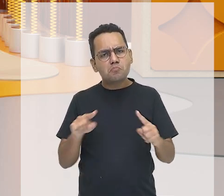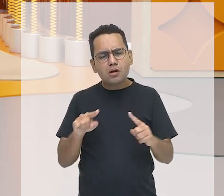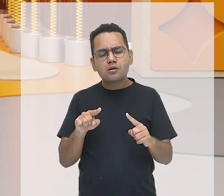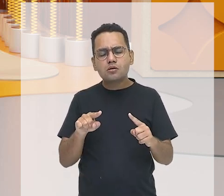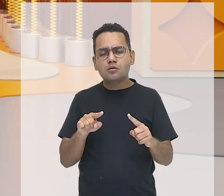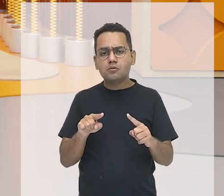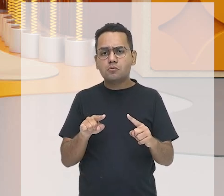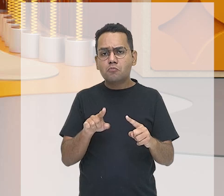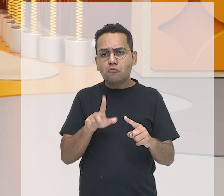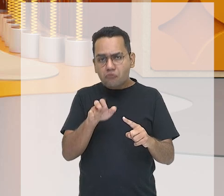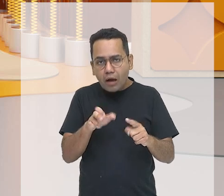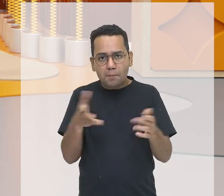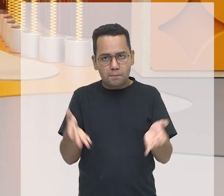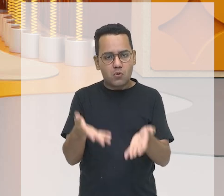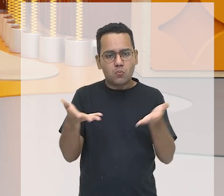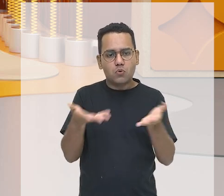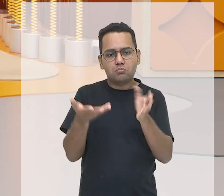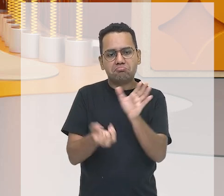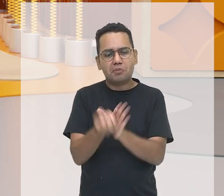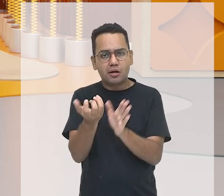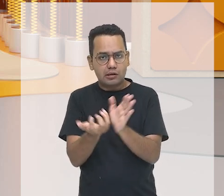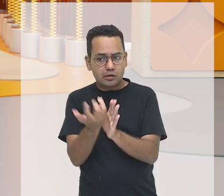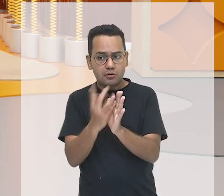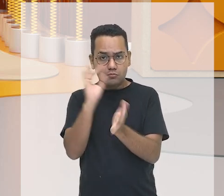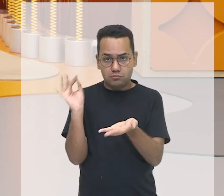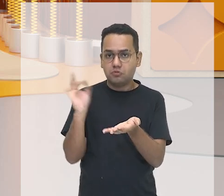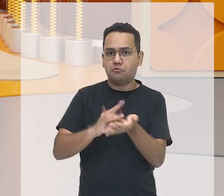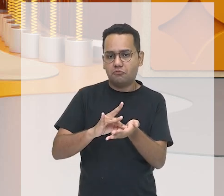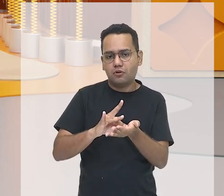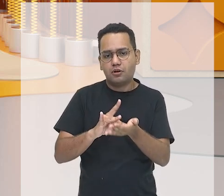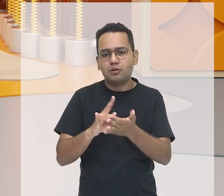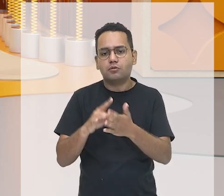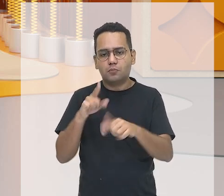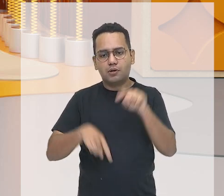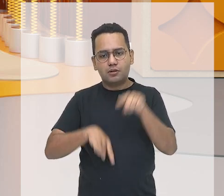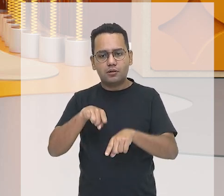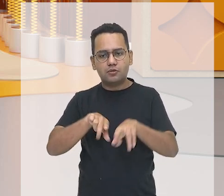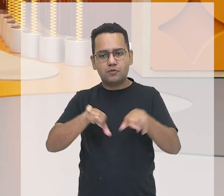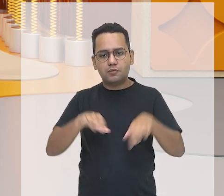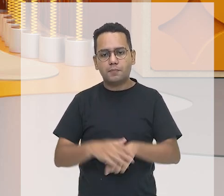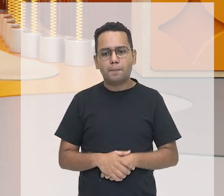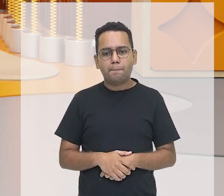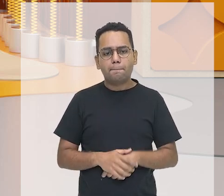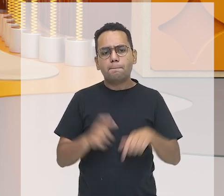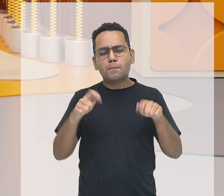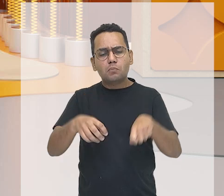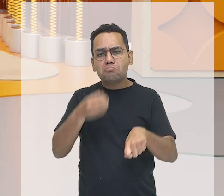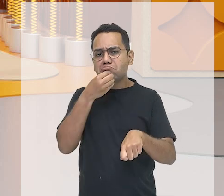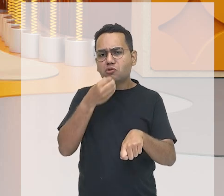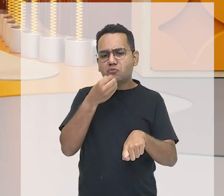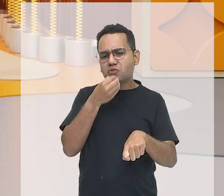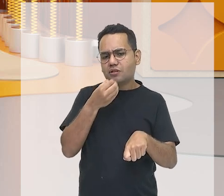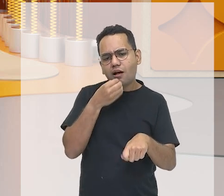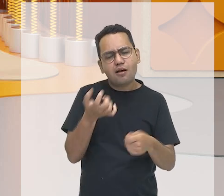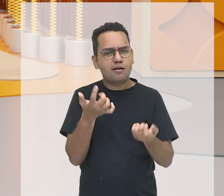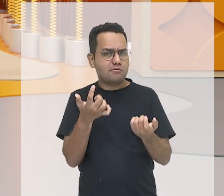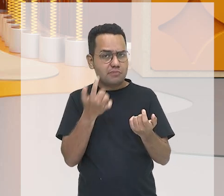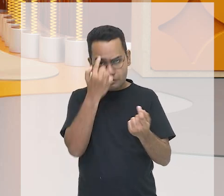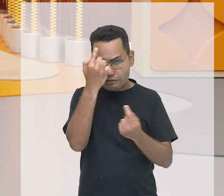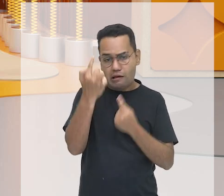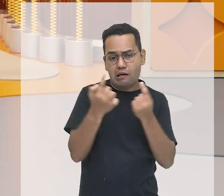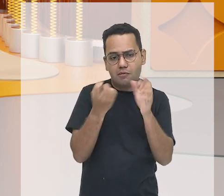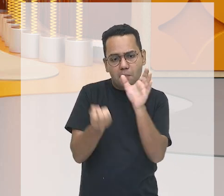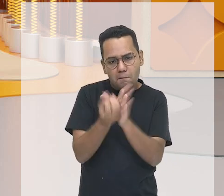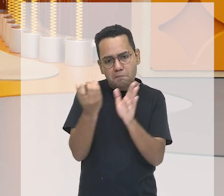a produtividade e a eficiência, mas também ela acaba possibilitando as inovações que ocorrem, né,